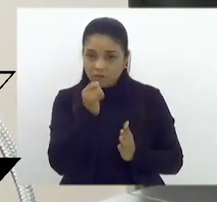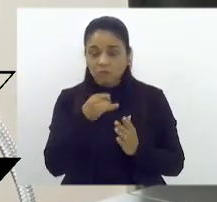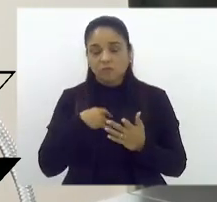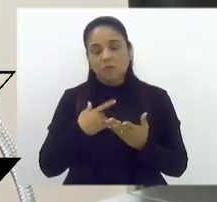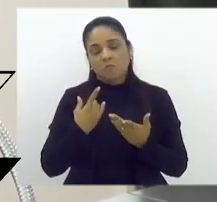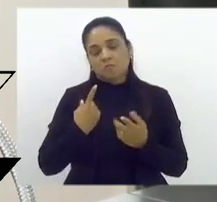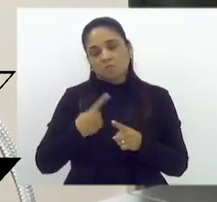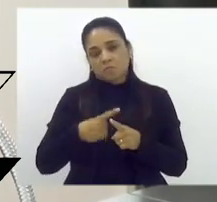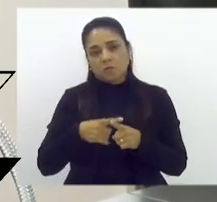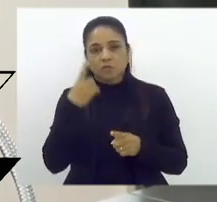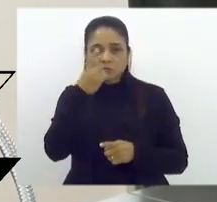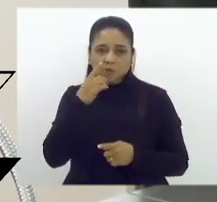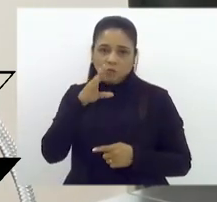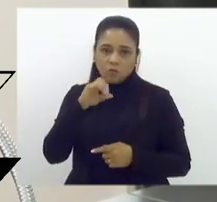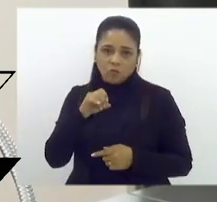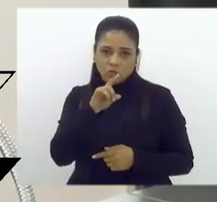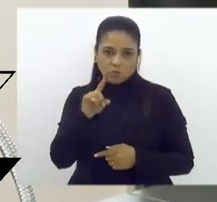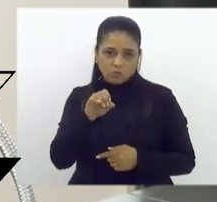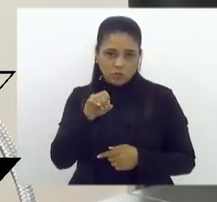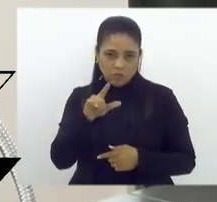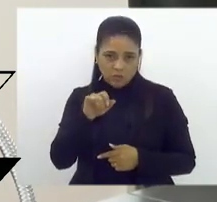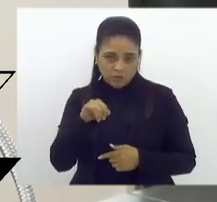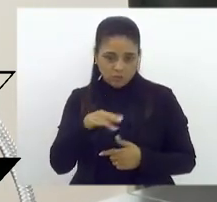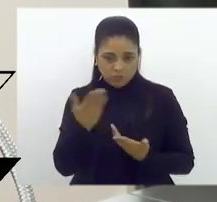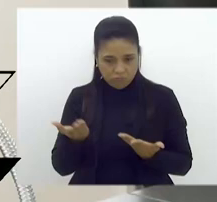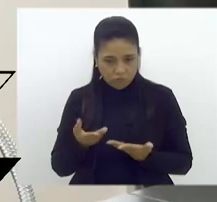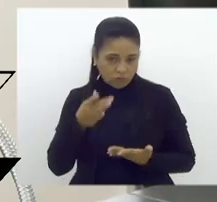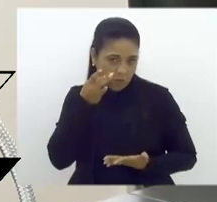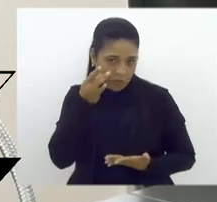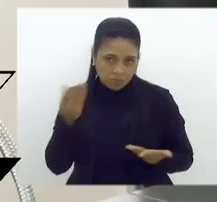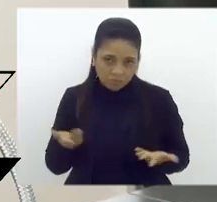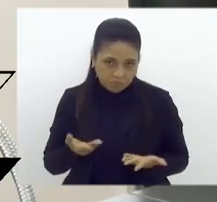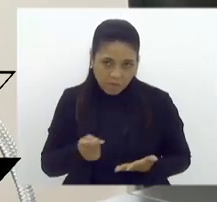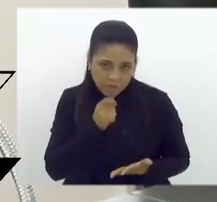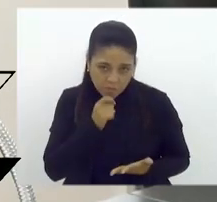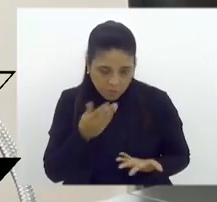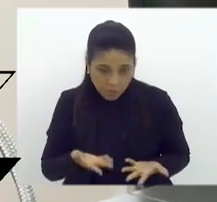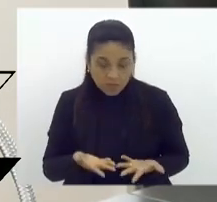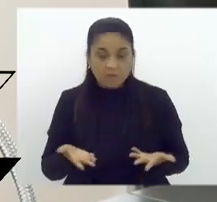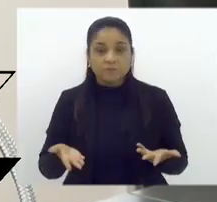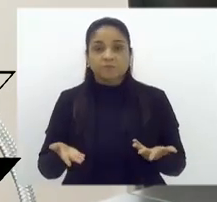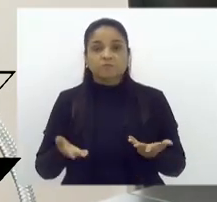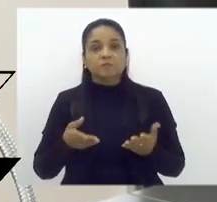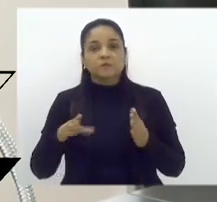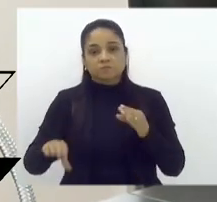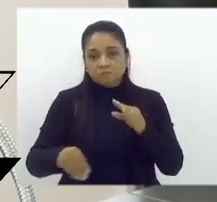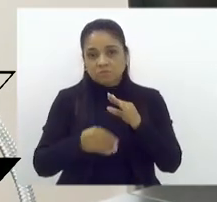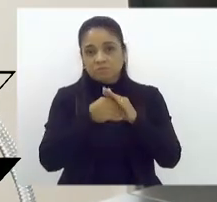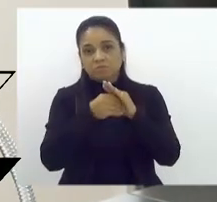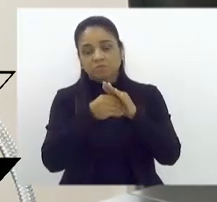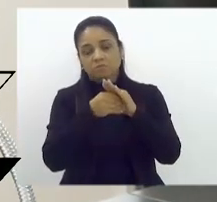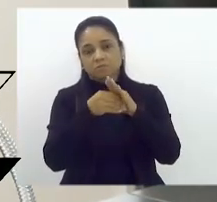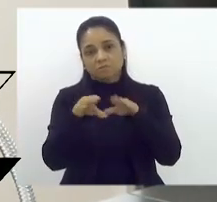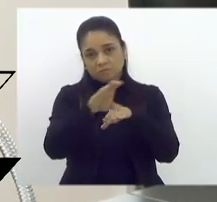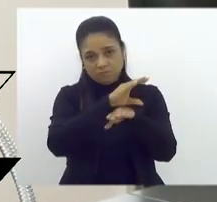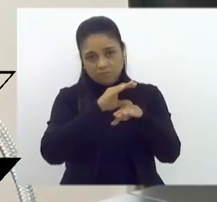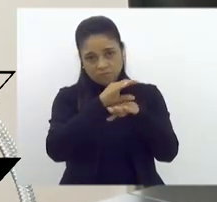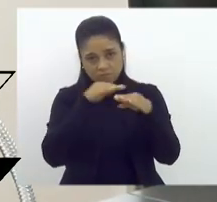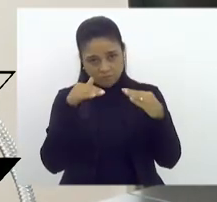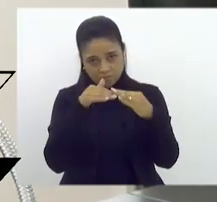Cozzolino, para que profira esse parecer. Na verdade, passa a ser pela constitucionalidade com emenda, só adotando aquela emenda que a